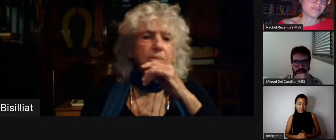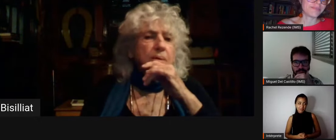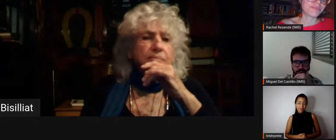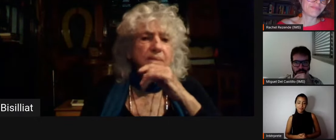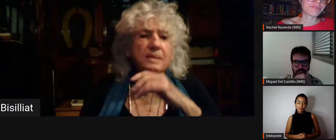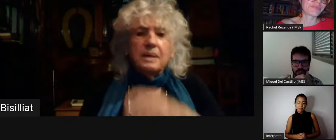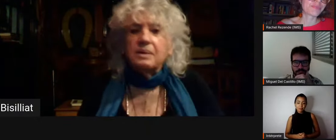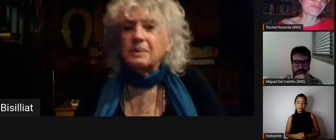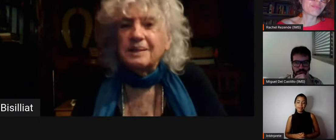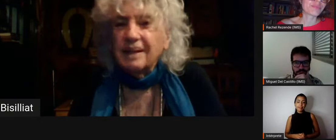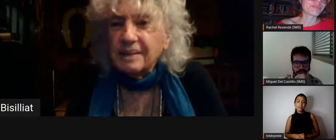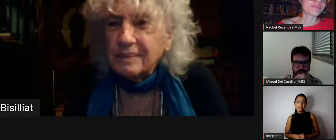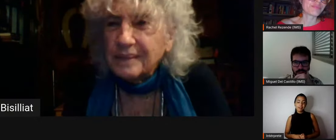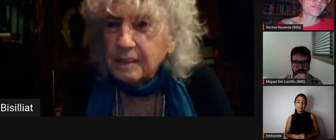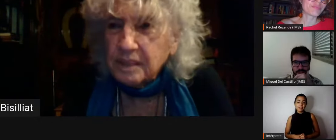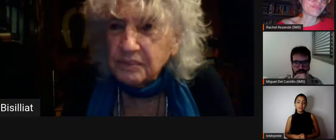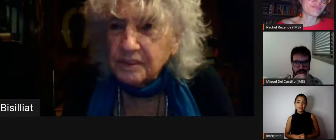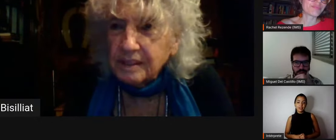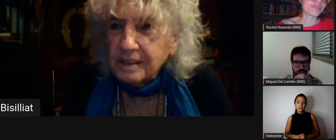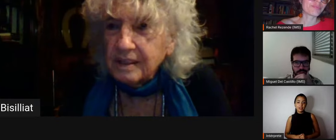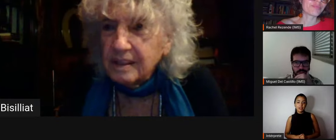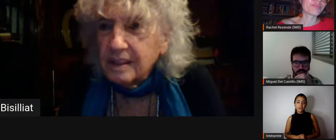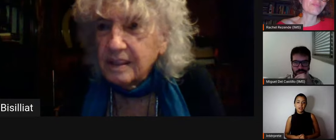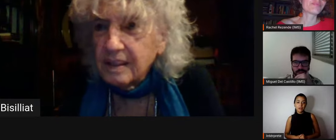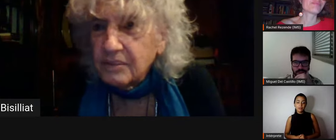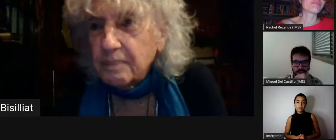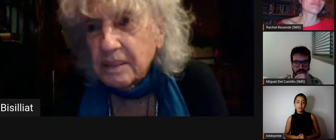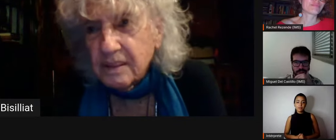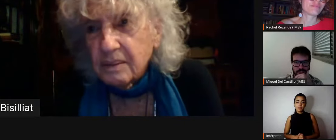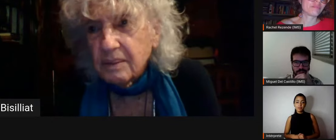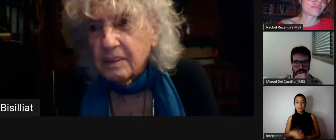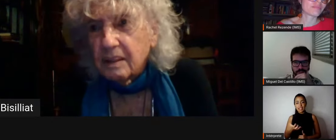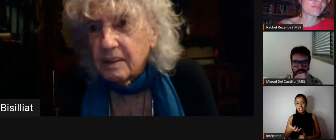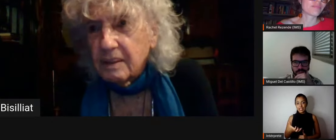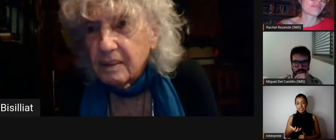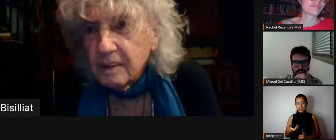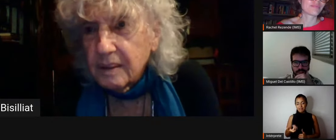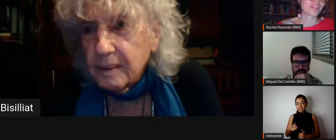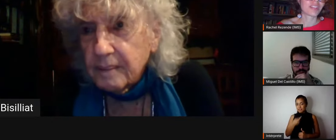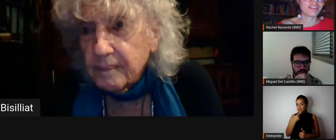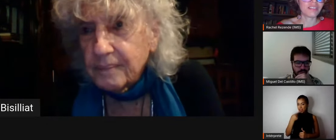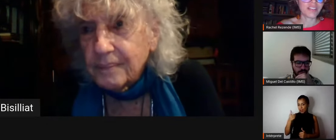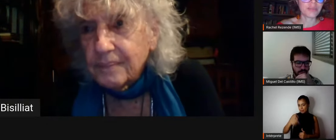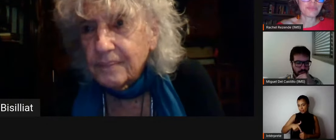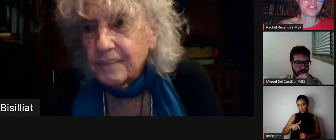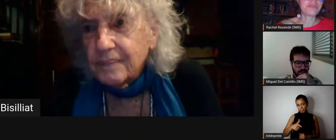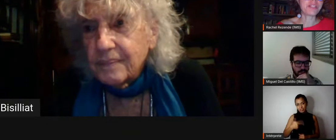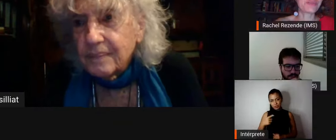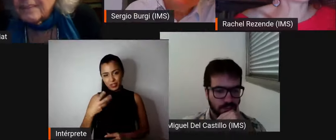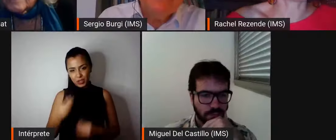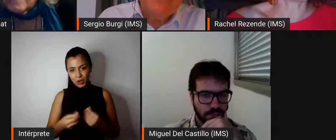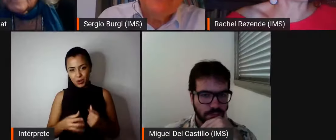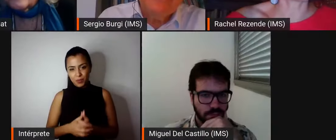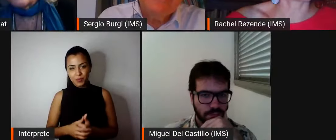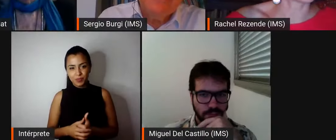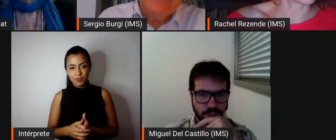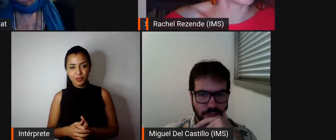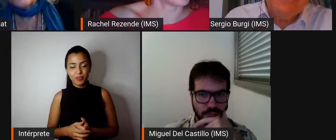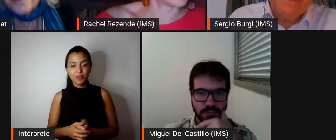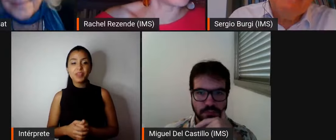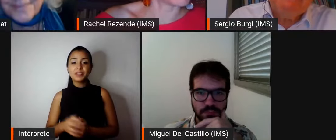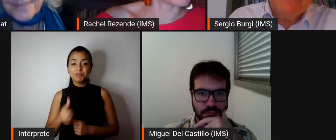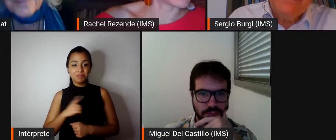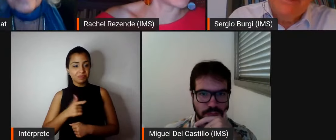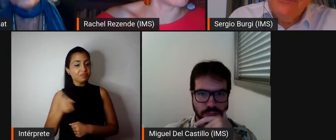não? Uhum. Não, eu ia fazer mais, não me interessa fazer mais coisas assim. Repetindo, não dá. Temos mais perguntas, Sérgio.